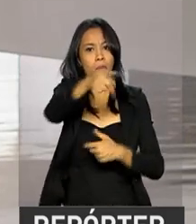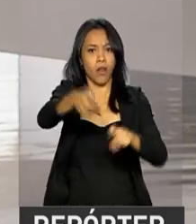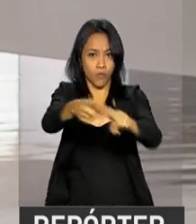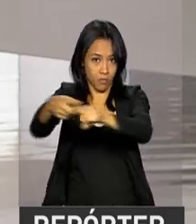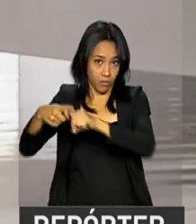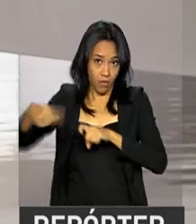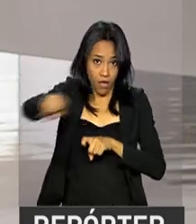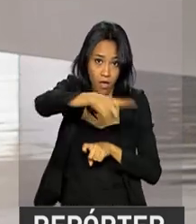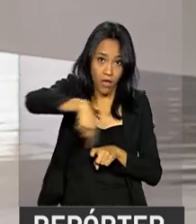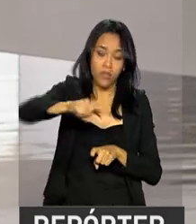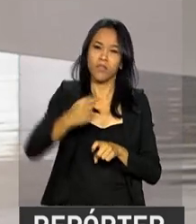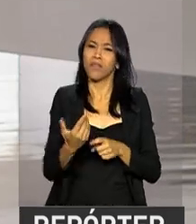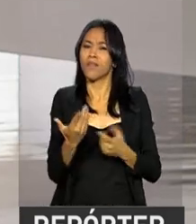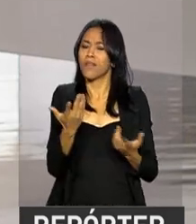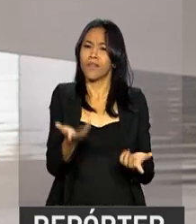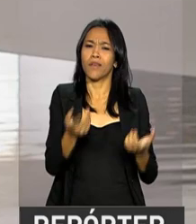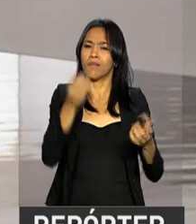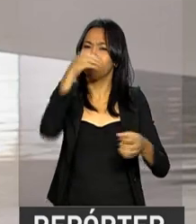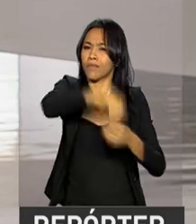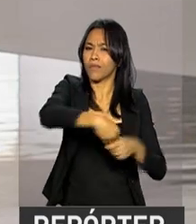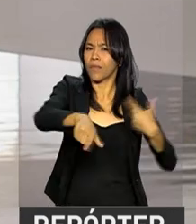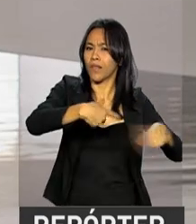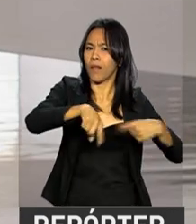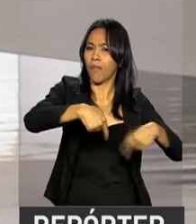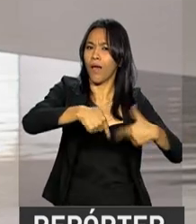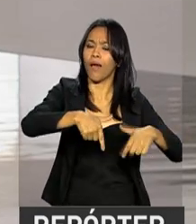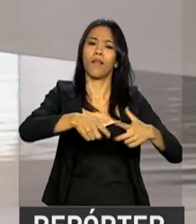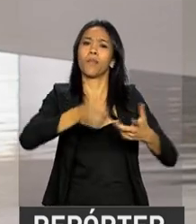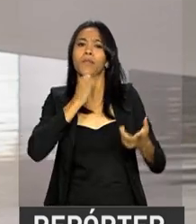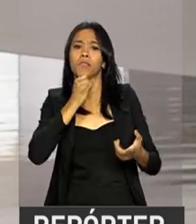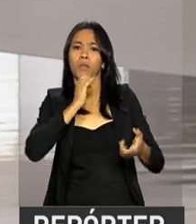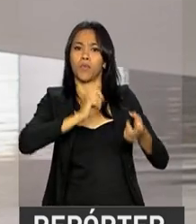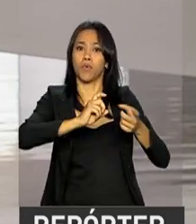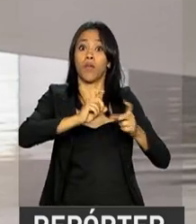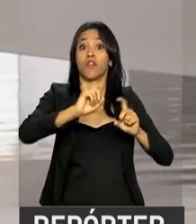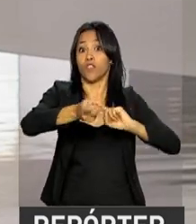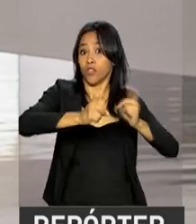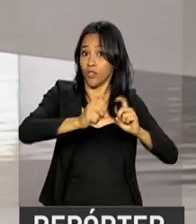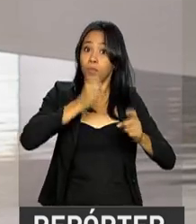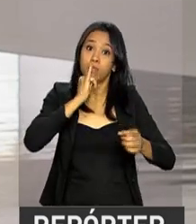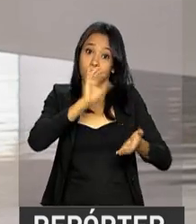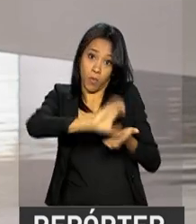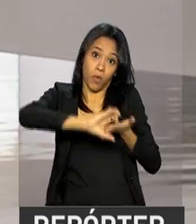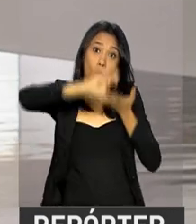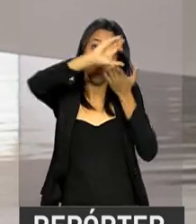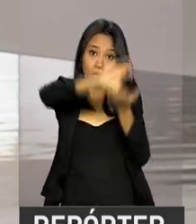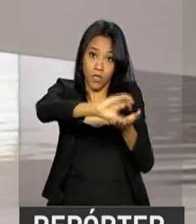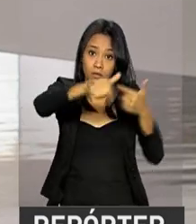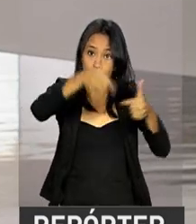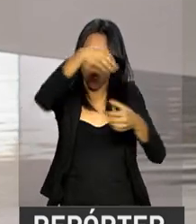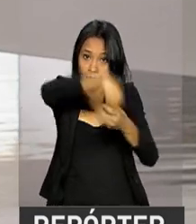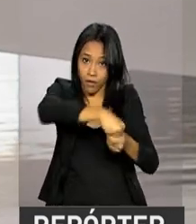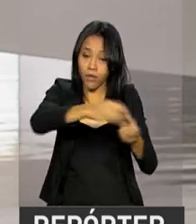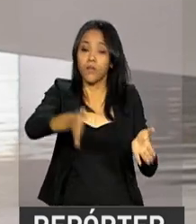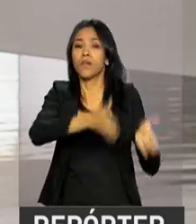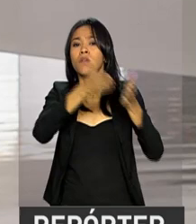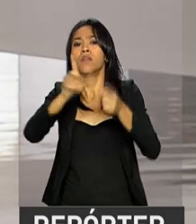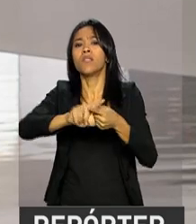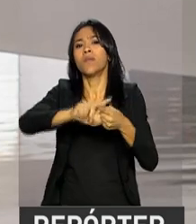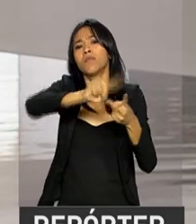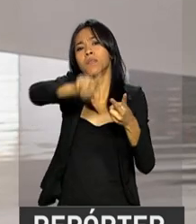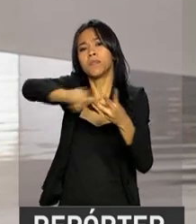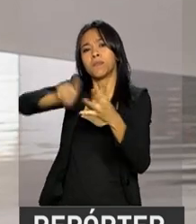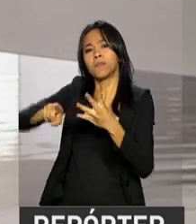desde aqueles que exercem a gestão da medicina como o presidente do conselho federal de medicina como também aqueles que atuam nas unidades